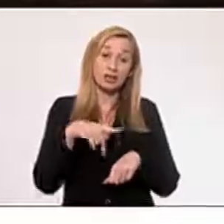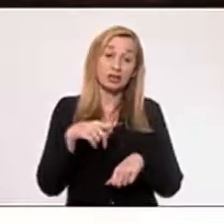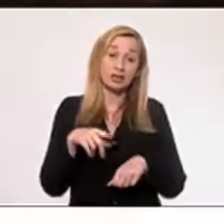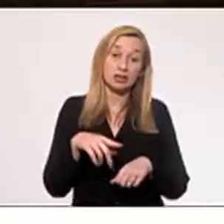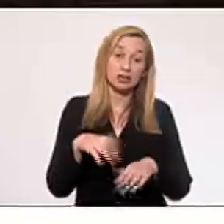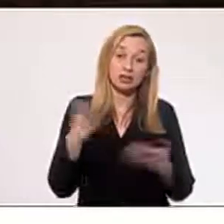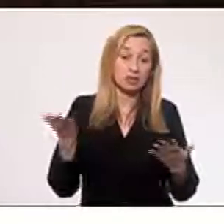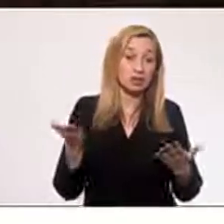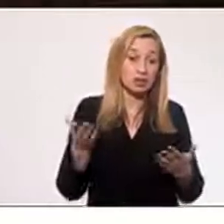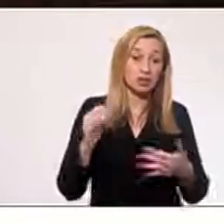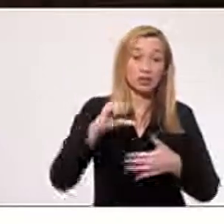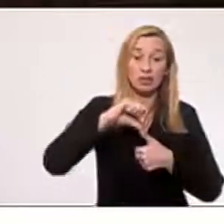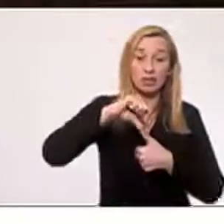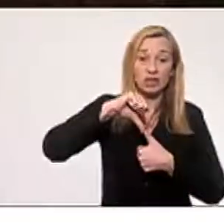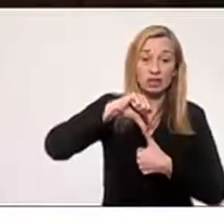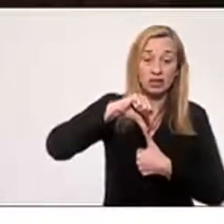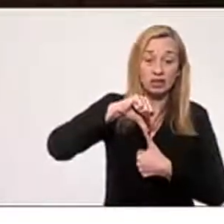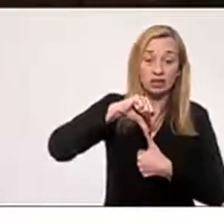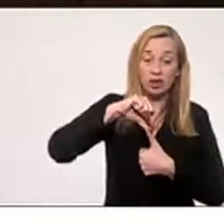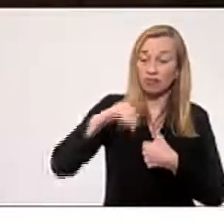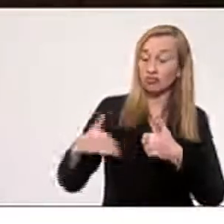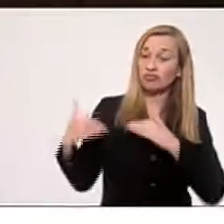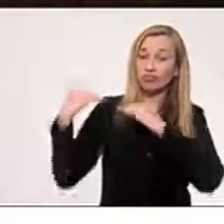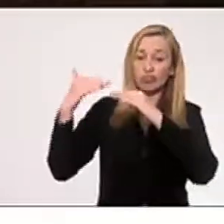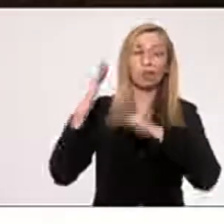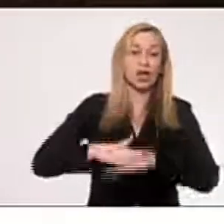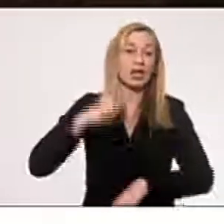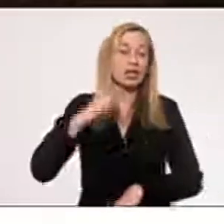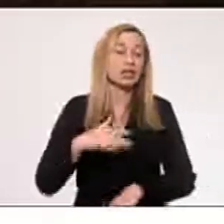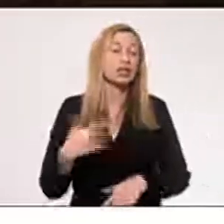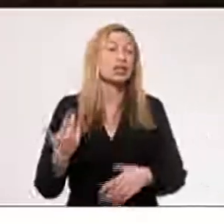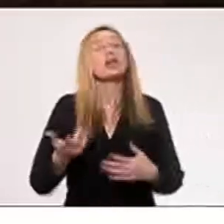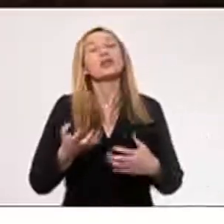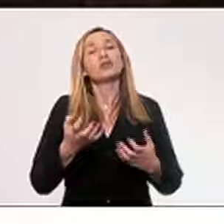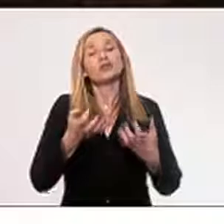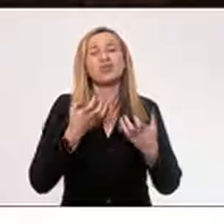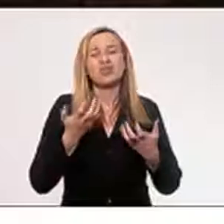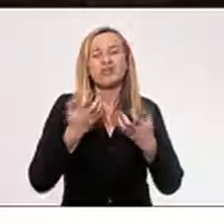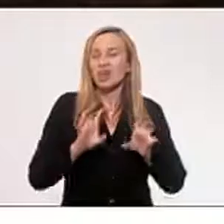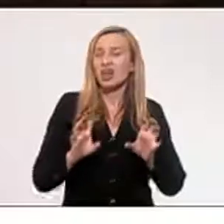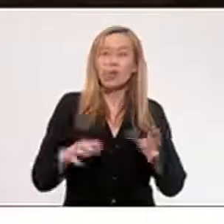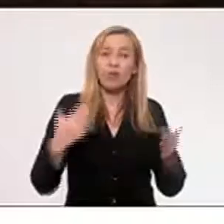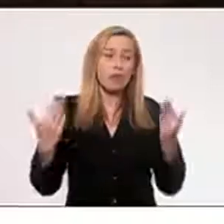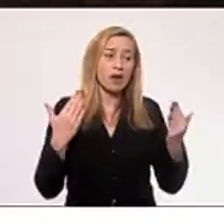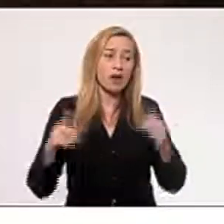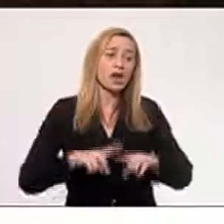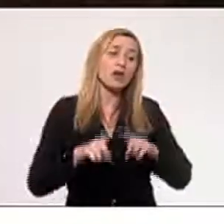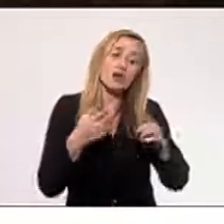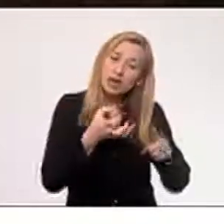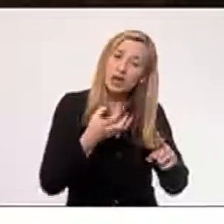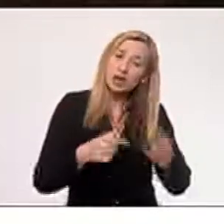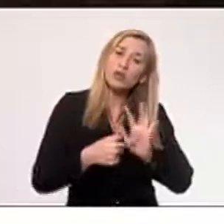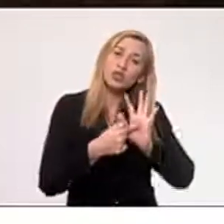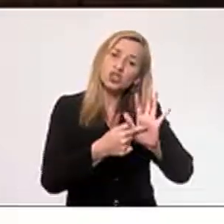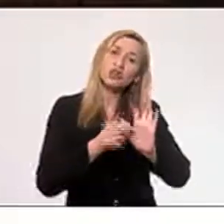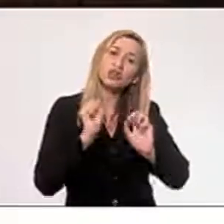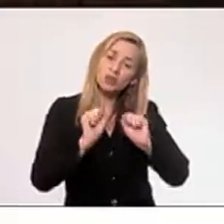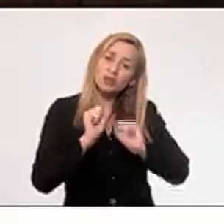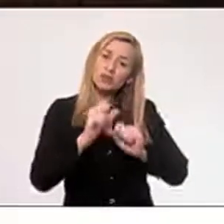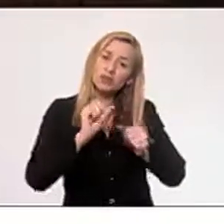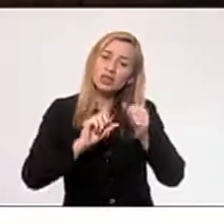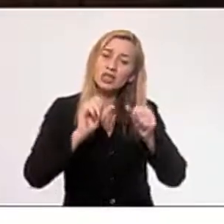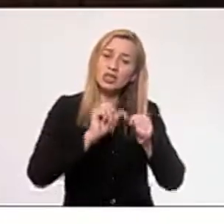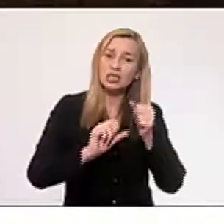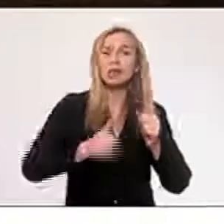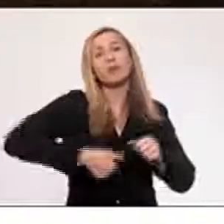tempo que o Brasil. Então, assim, eu não quero comparar o incomparável, mas eu quero trazer indicadores de produção acadêmica em teses e dissertações,